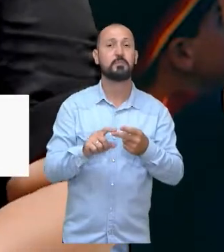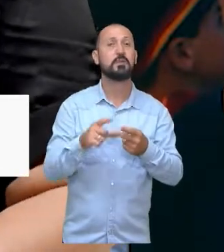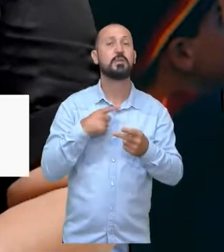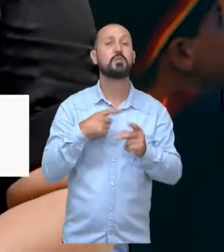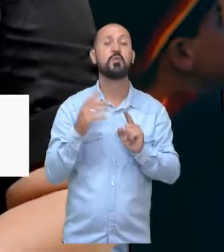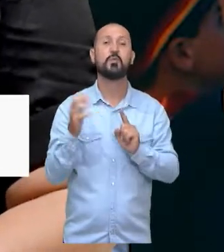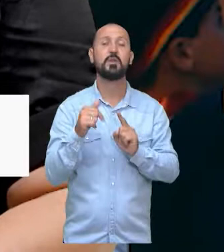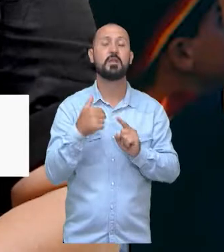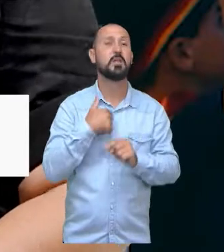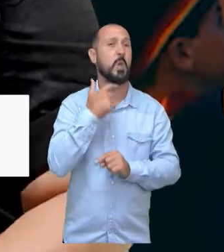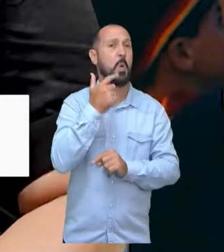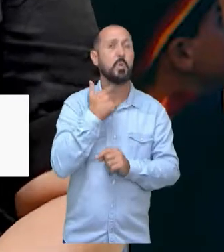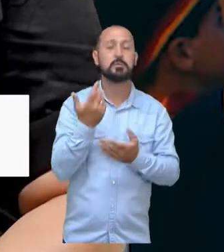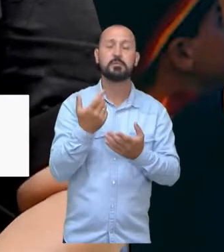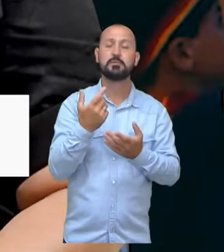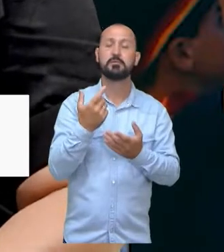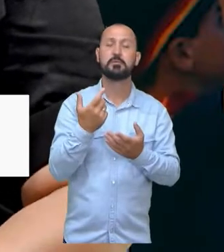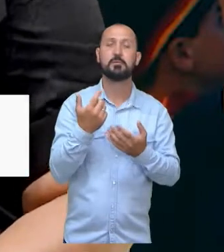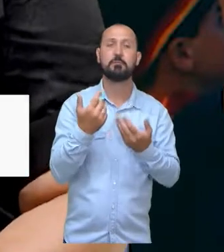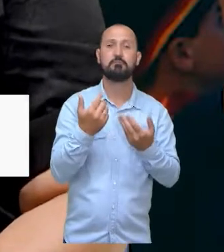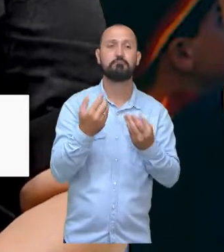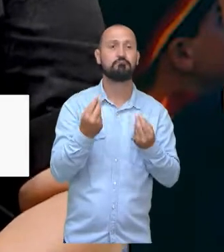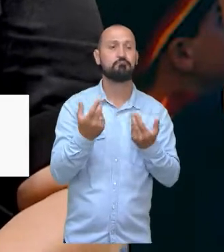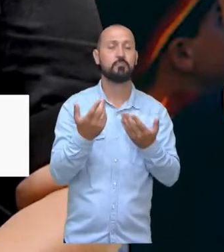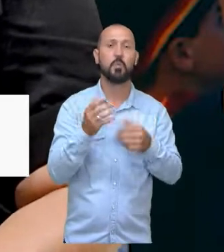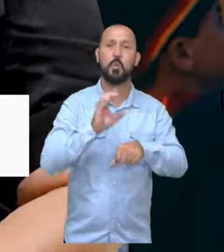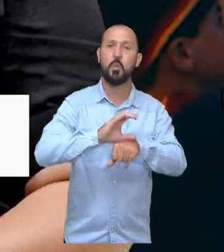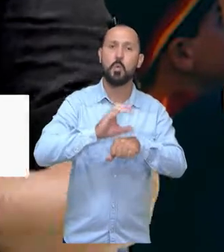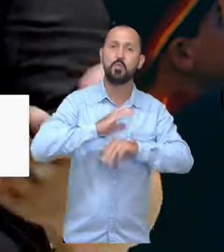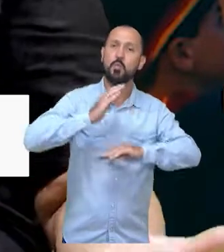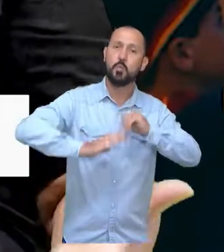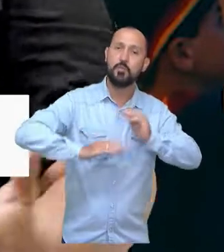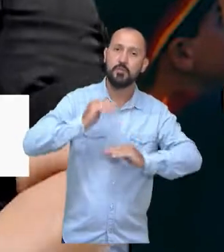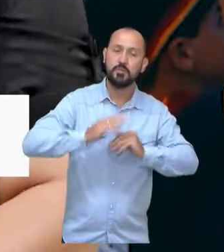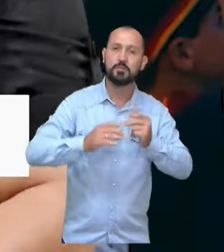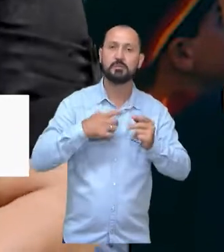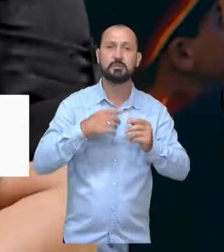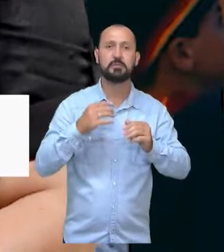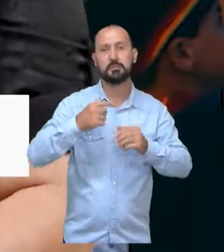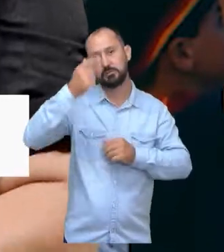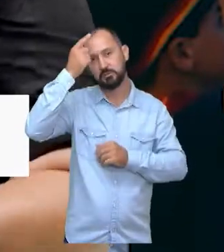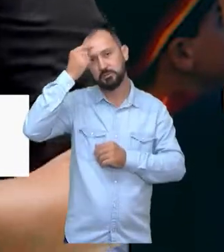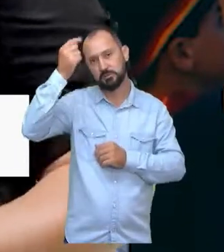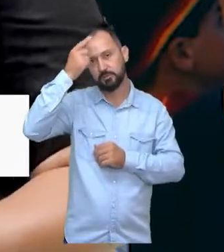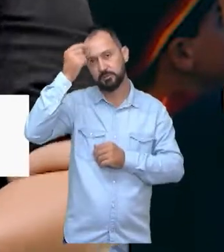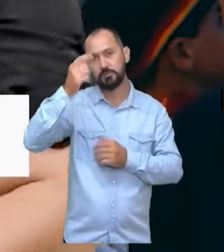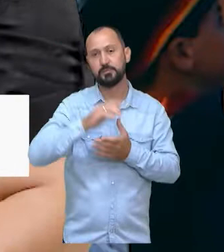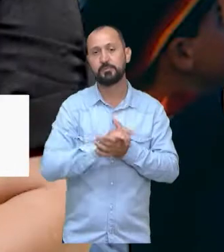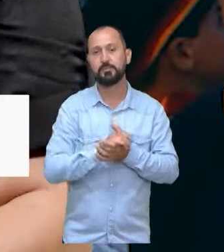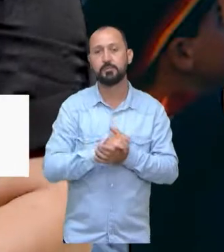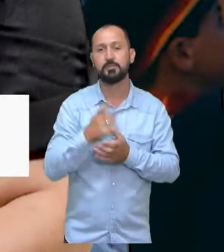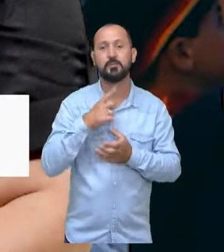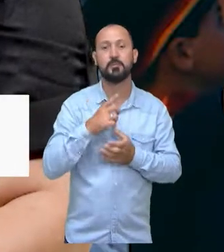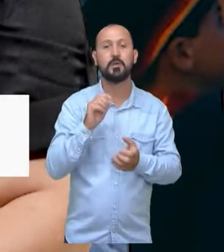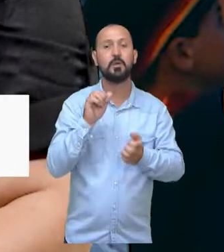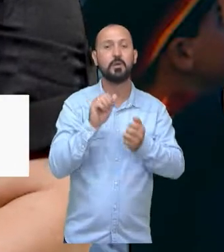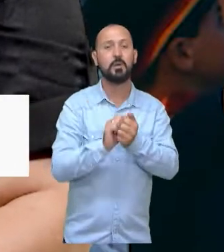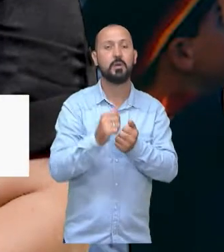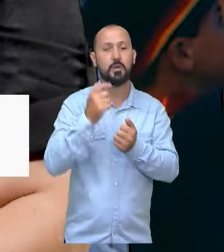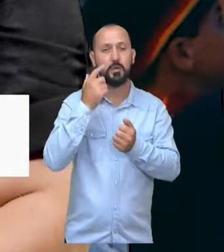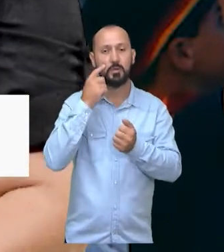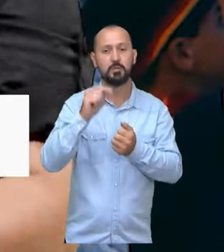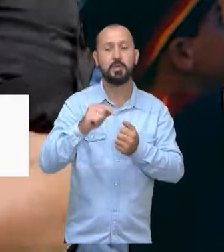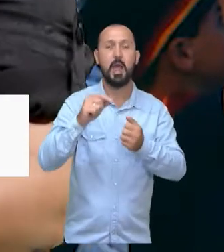acessar cursos profissionalizantes, ensino superior, e faz com que, consequentemente, as pessoas